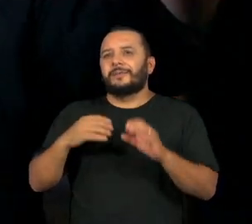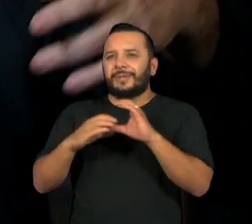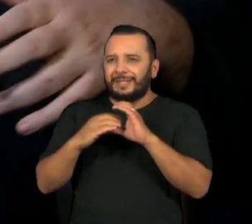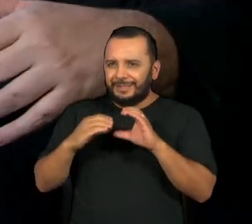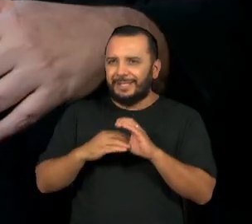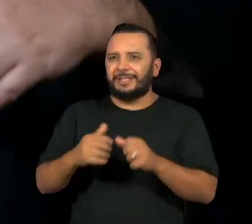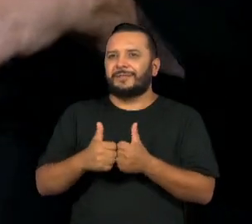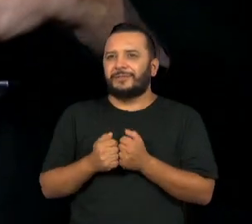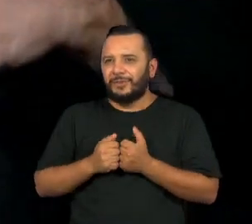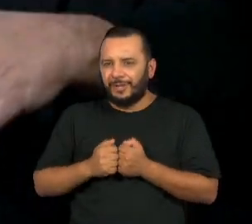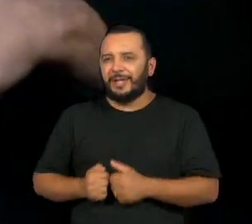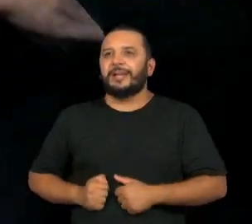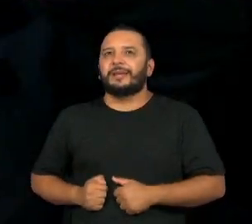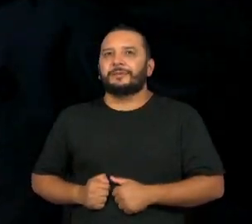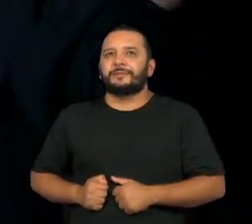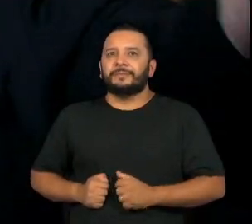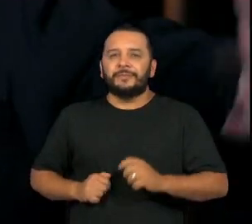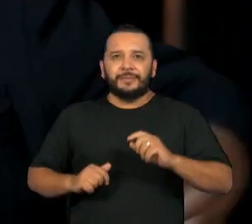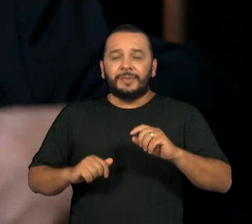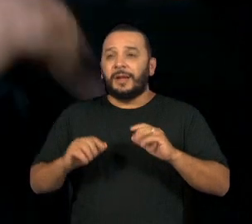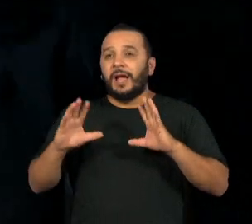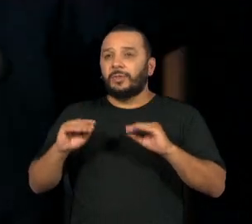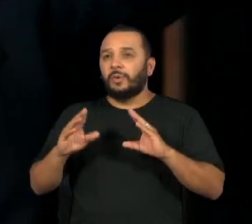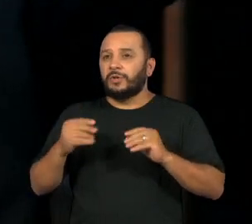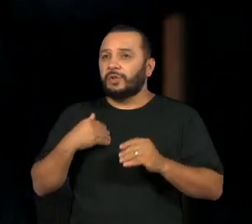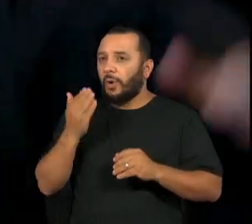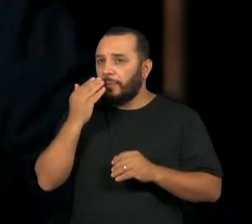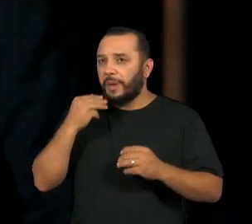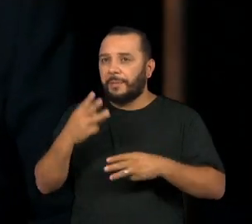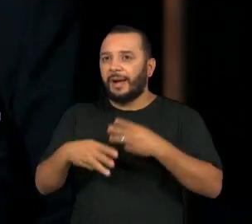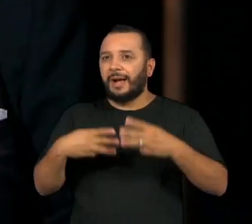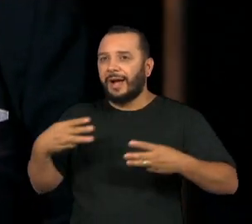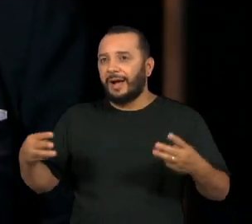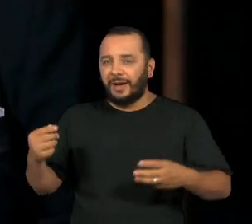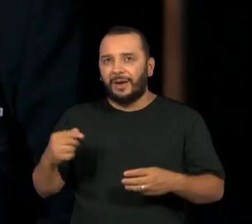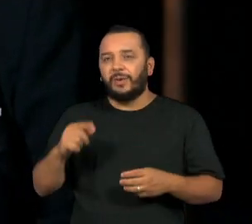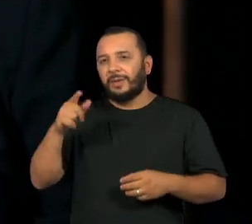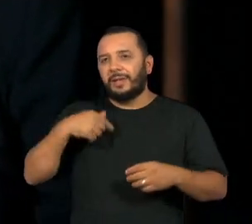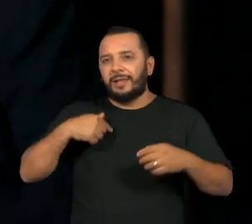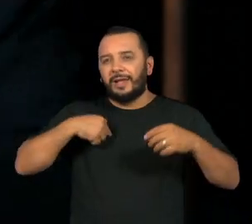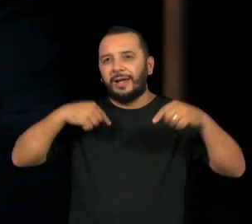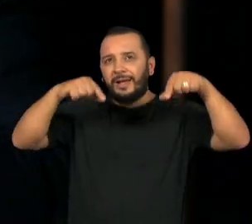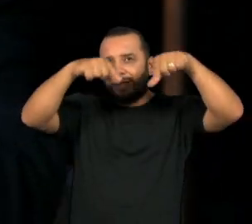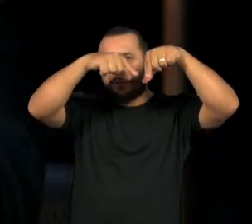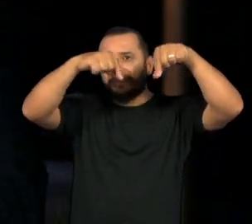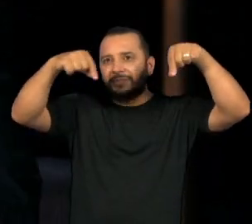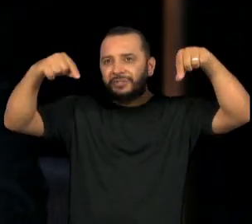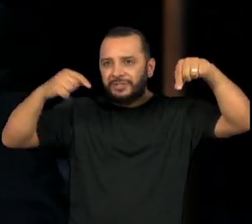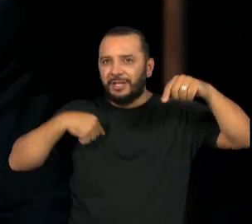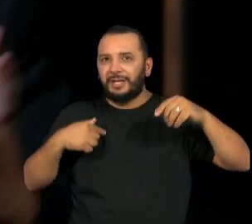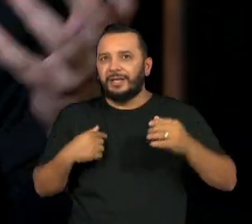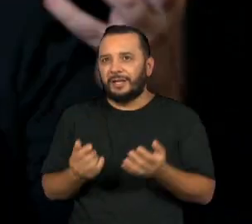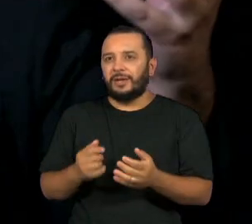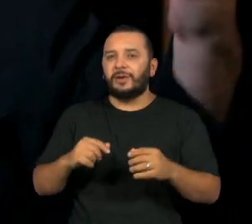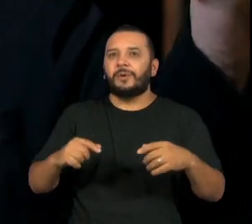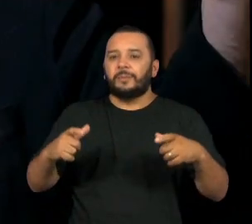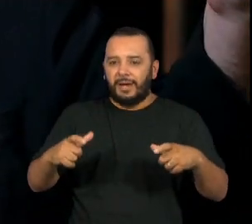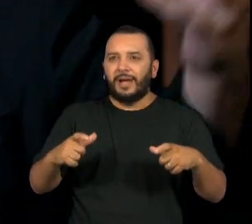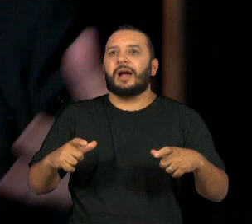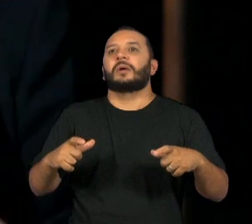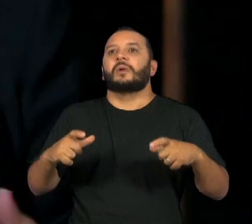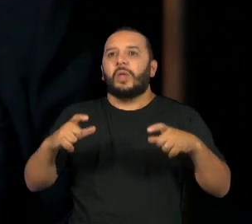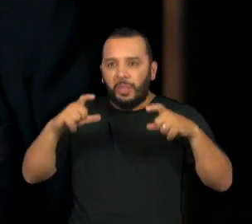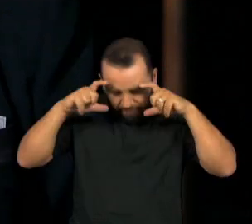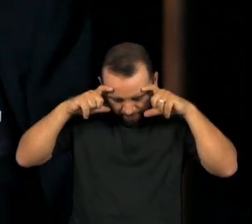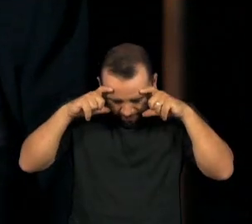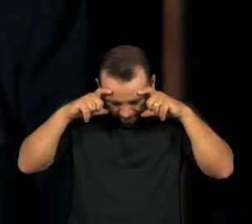não sei o que, não sei o que lá, à noite, agora eu quero comer macarrão no Bexiga. Aí eu caí com a cabeça no macarrão, porque era o único dia que a gente